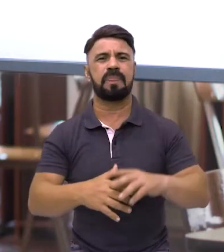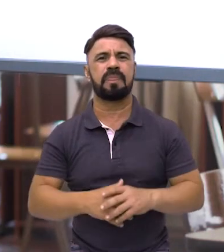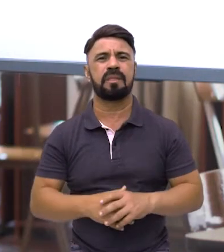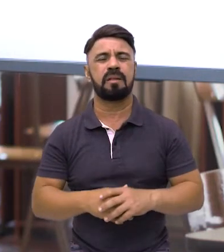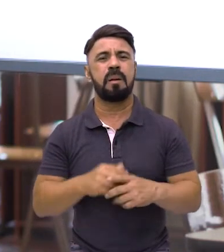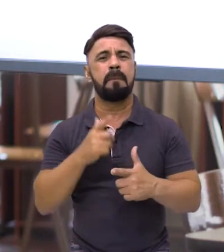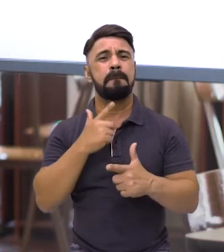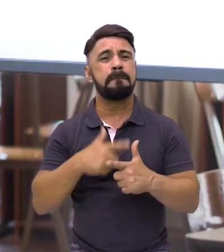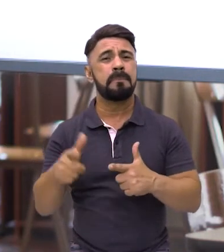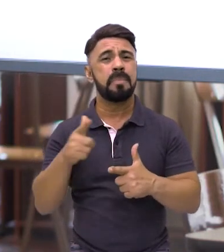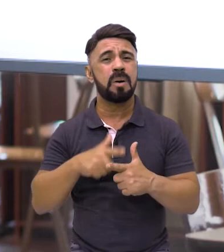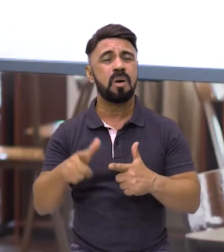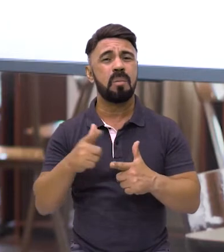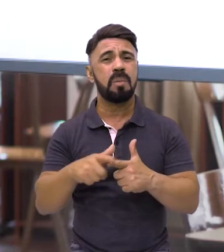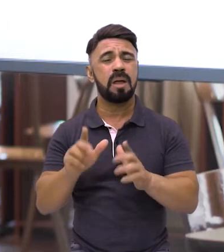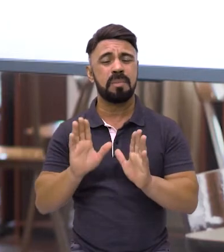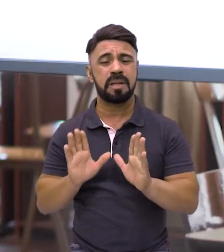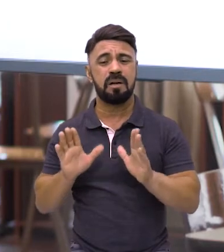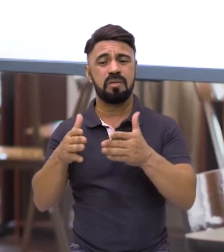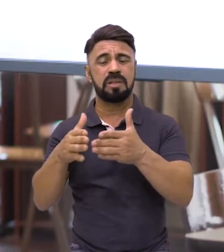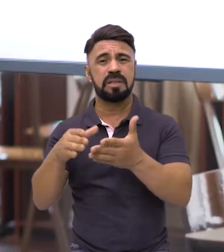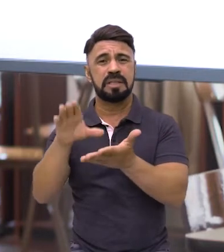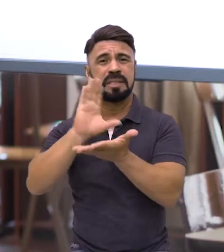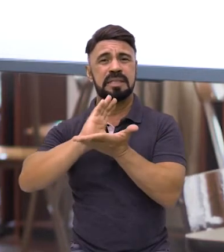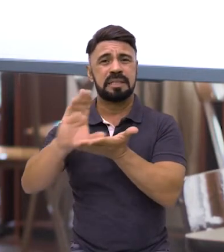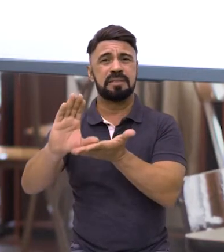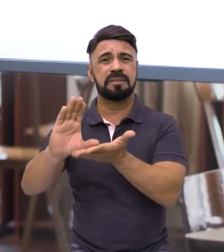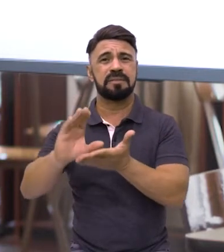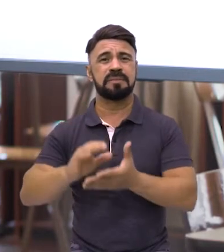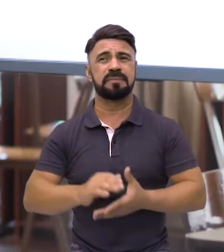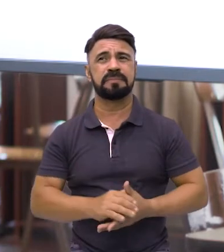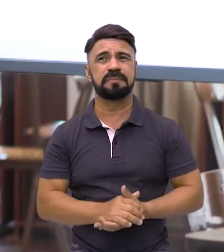O problema da concentração de renda.